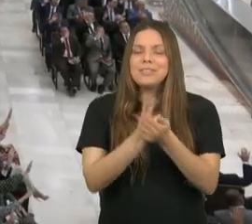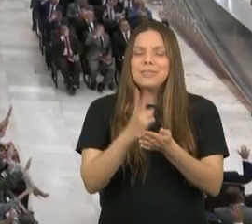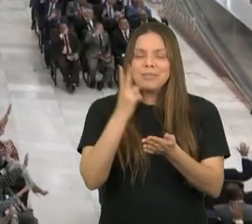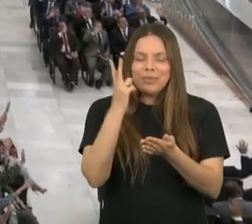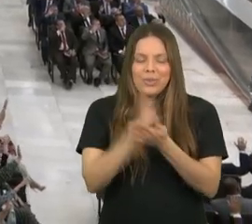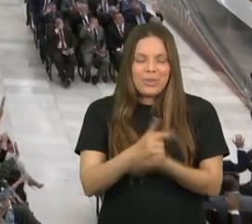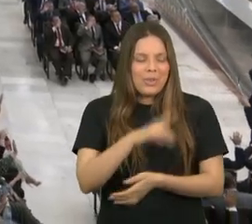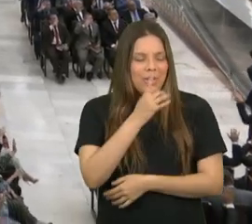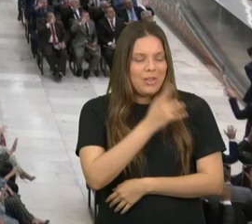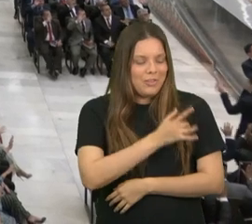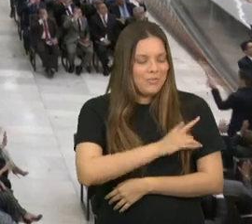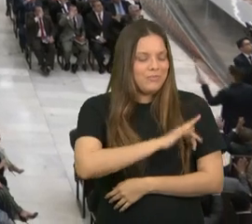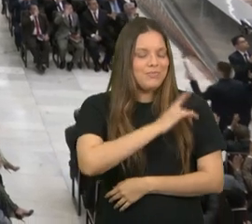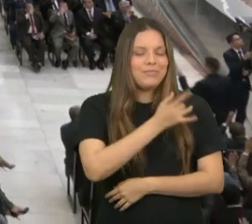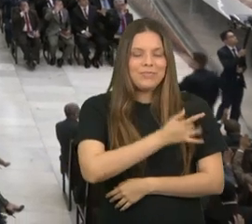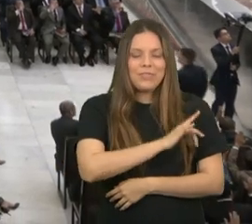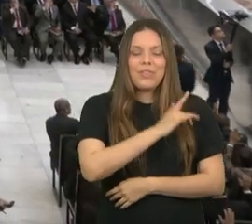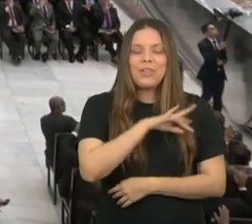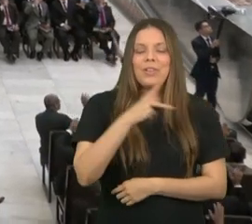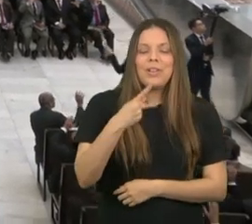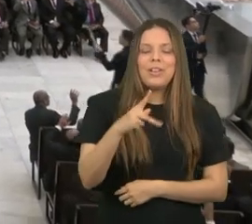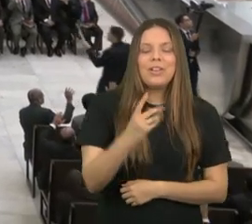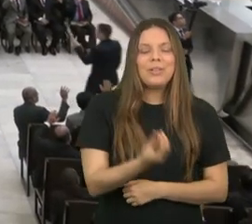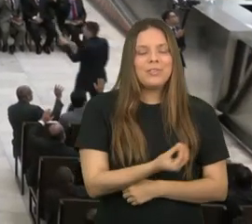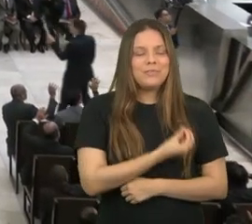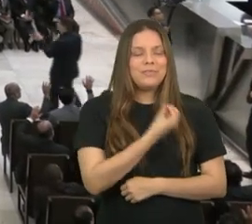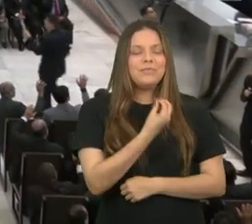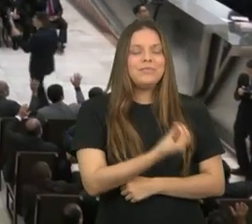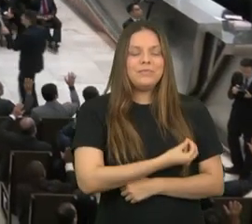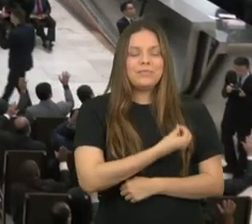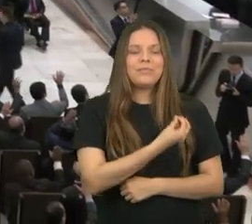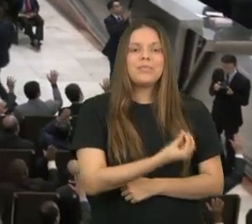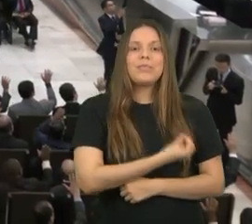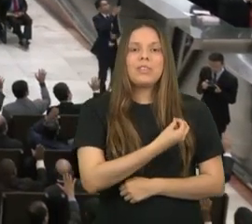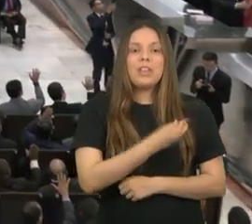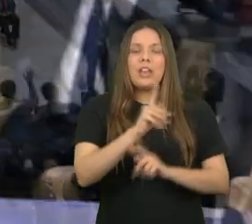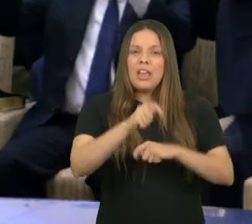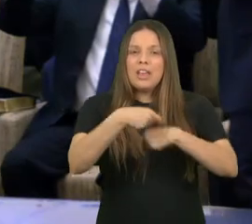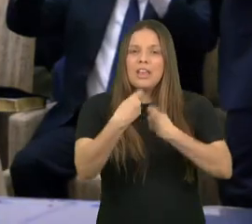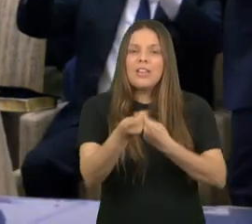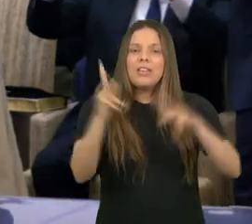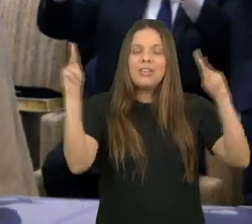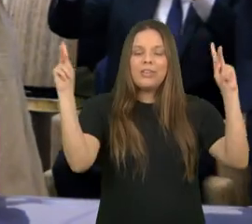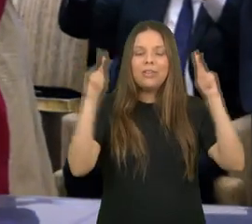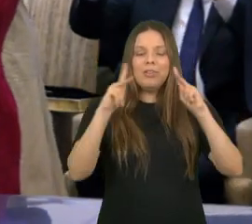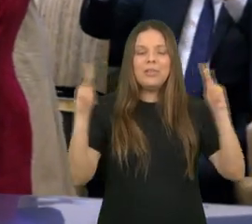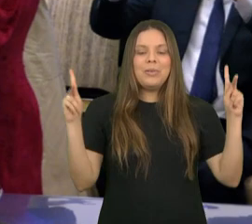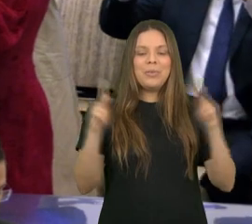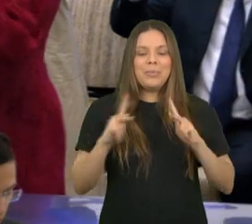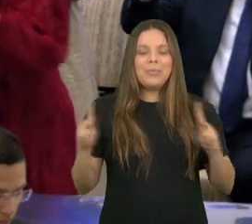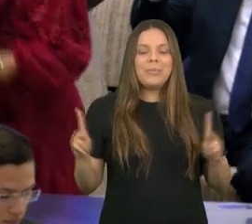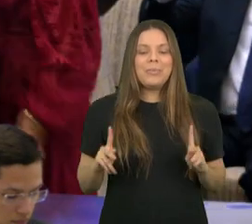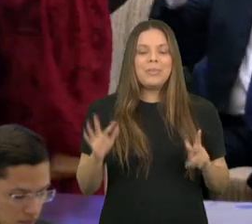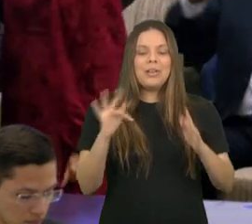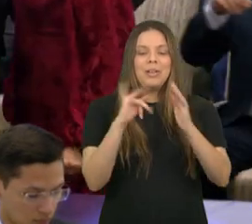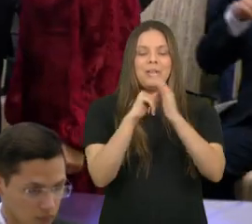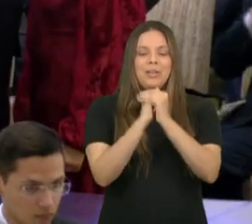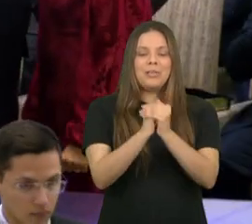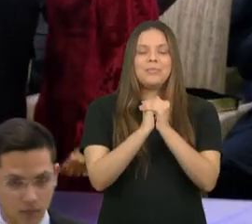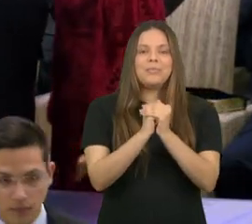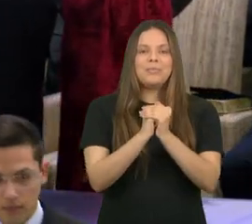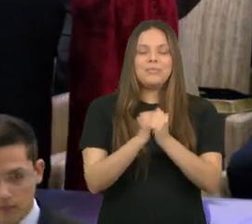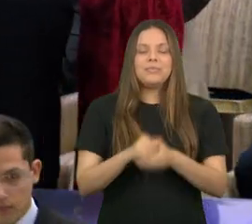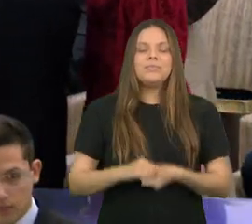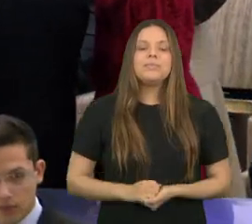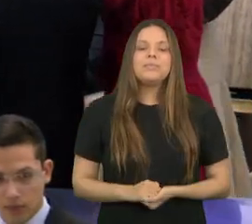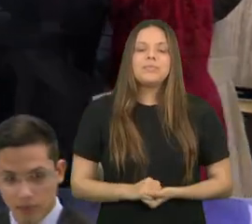ti. Tenha sempre misericórdia de ti. E te dê a paz. E te dê a paz. Amém. Essa é